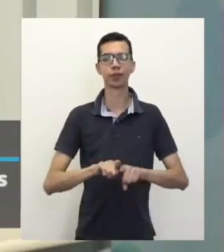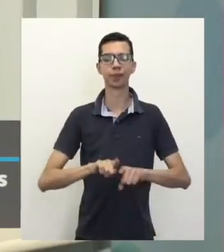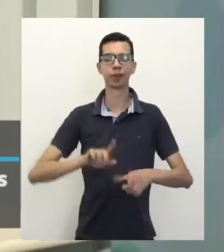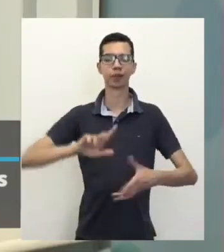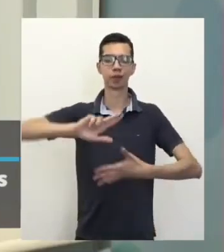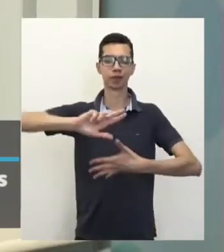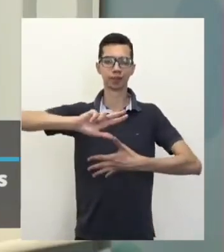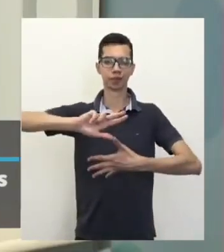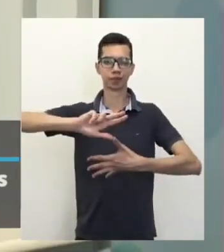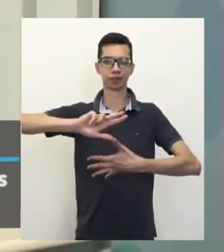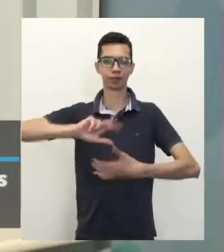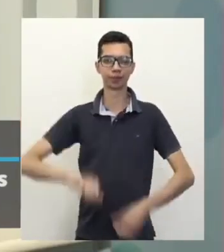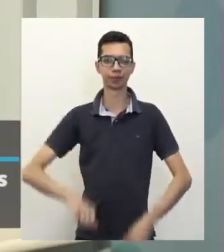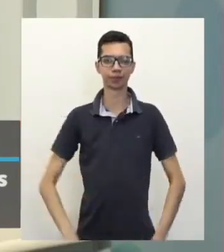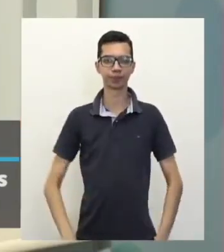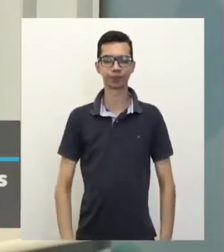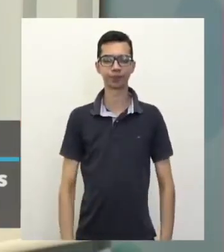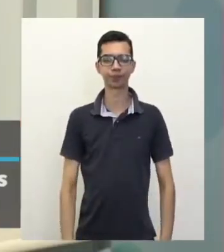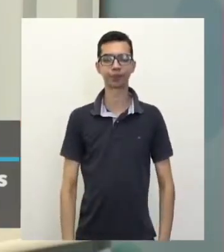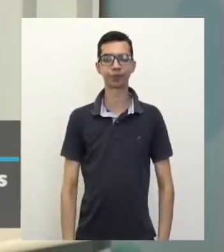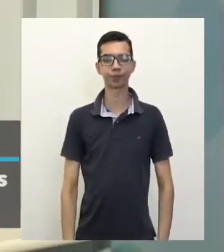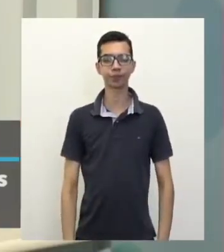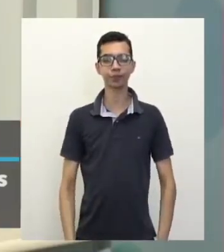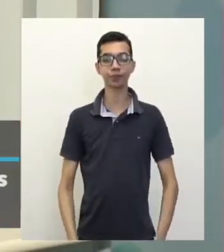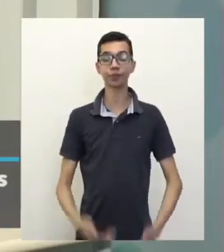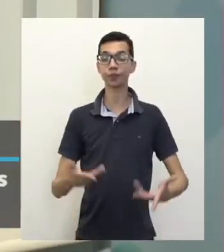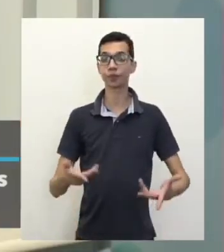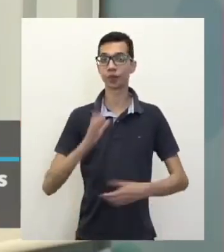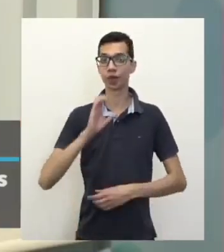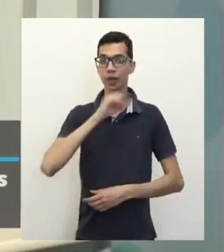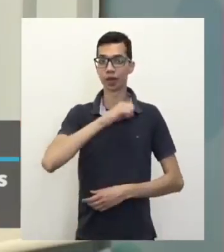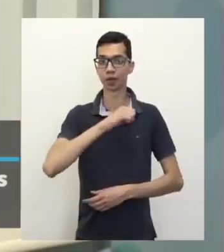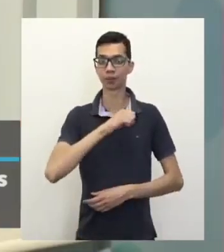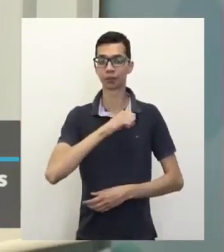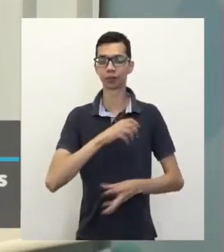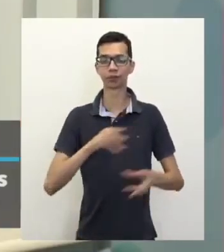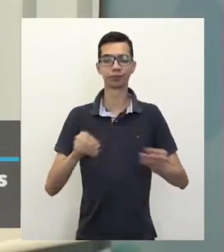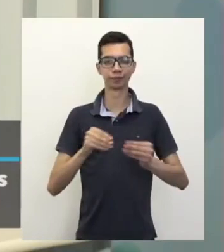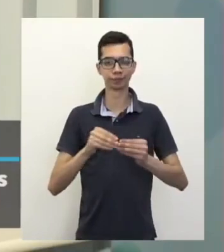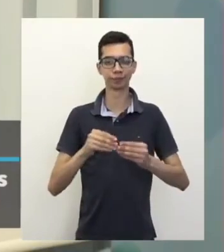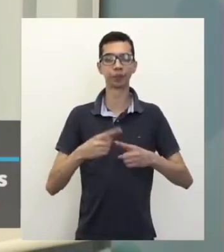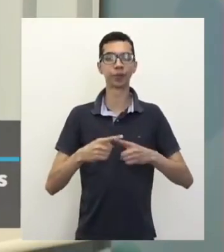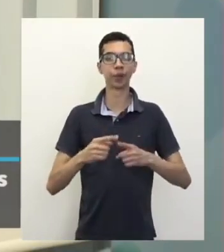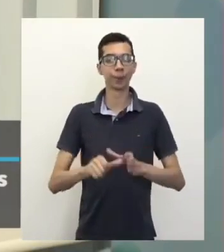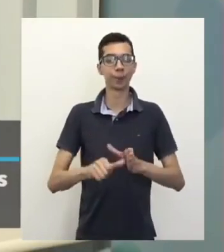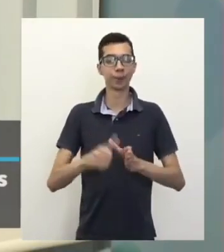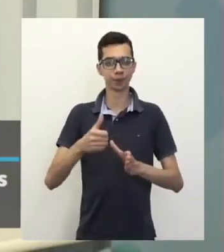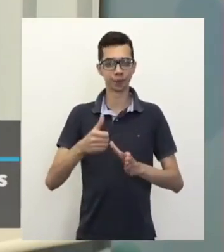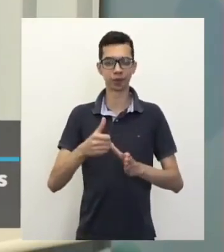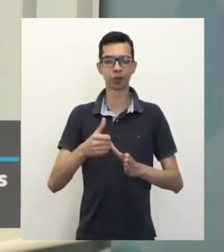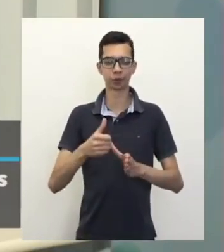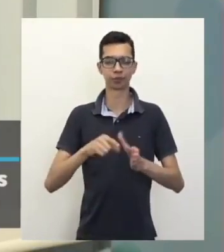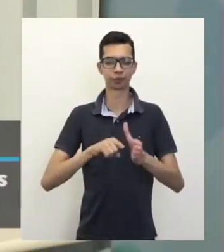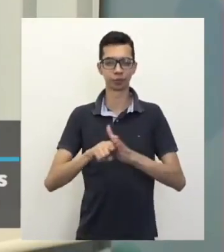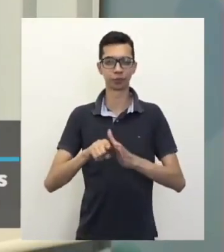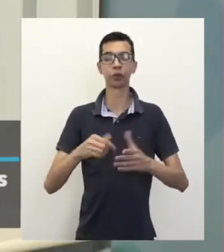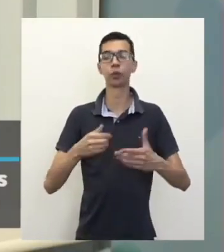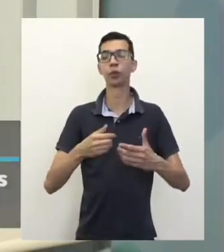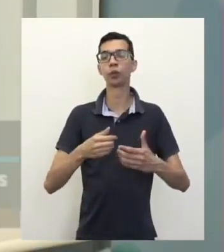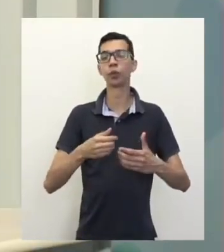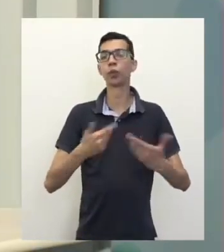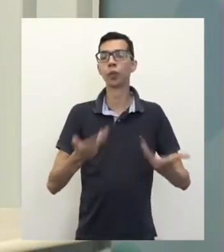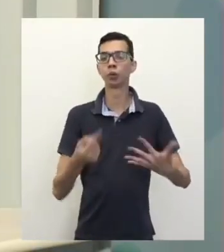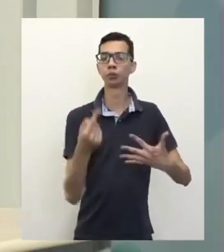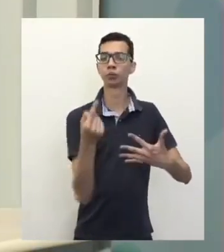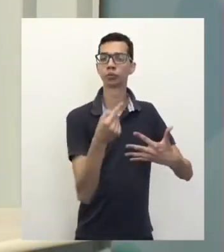Latina. Então, como uma devolutiva, né, de forma bem rápida para a nossa primeira questão, quais são os tipos de indústrias, então a